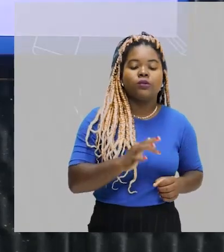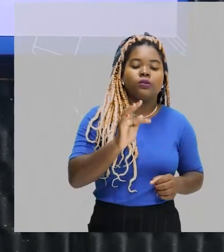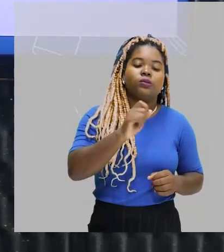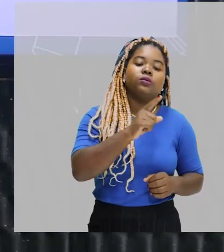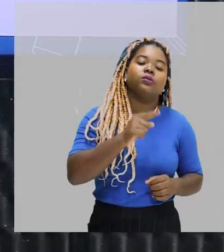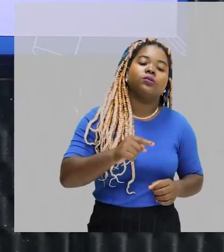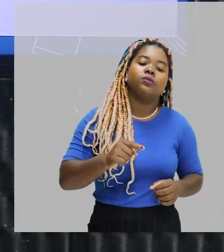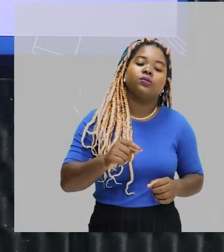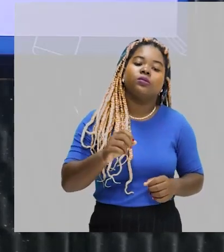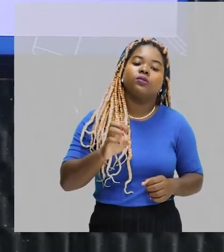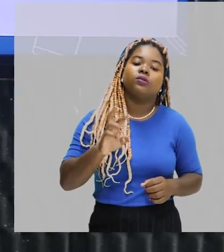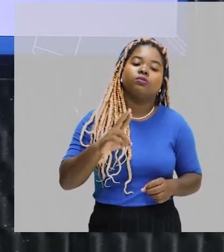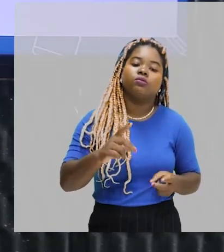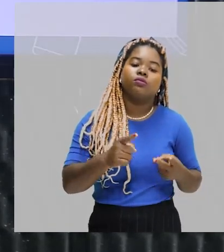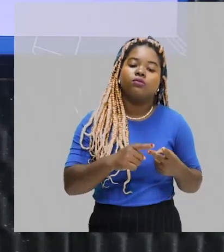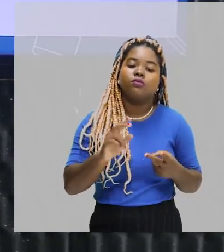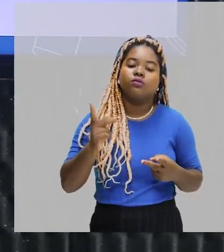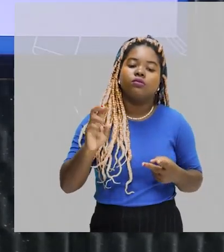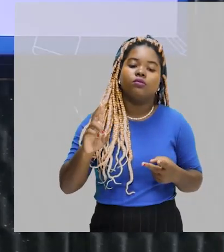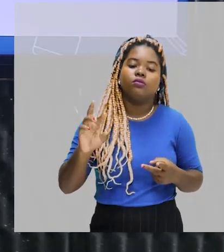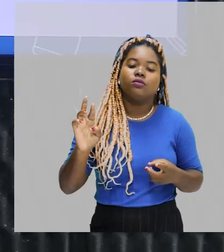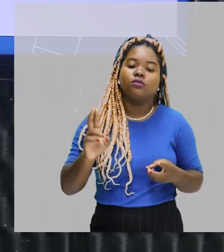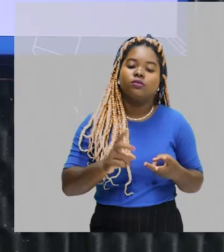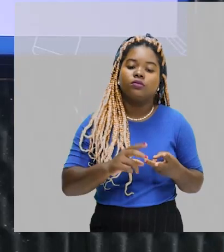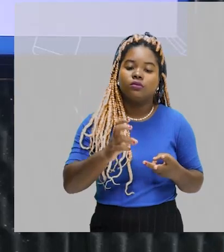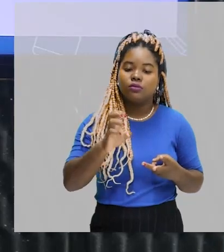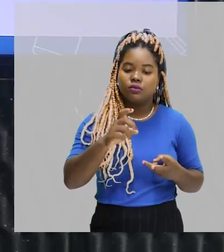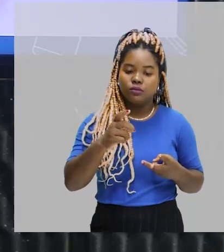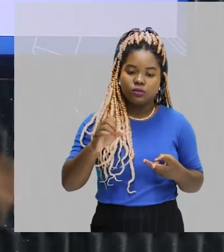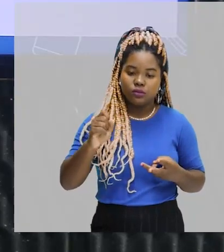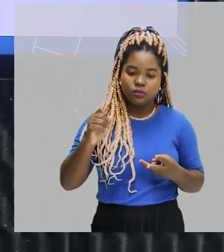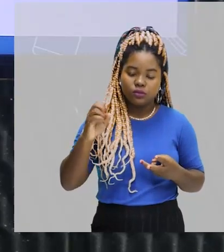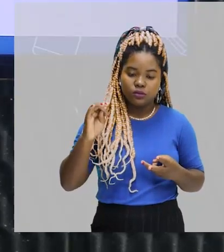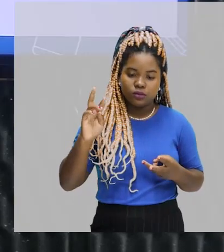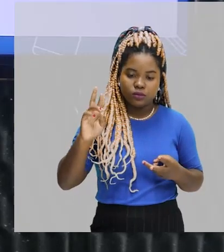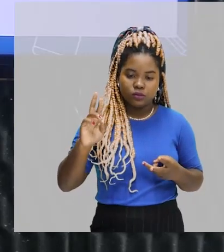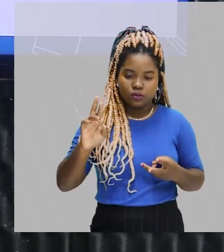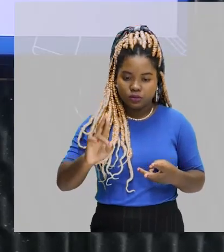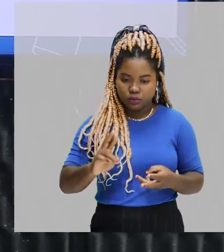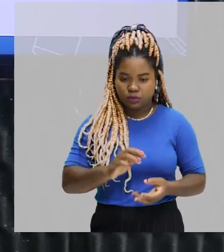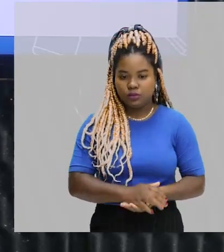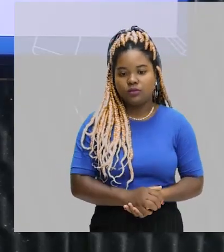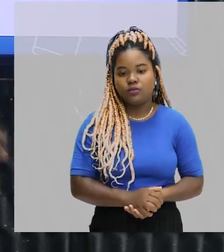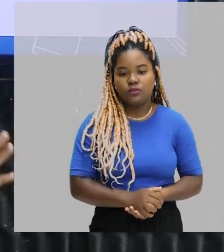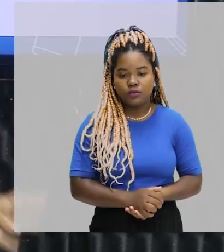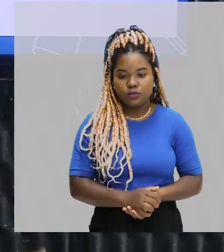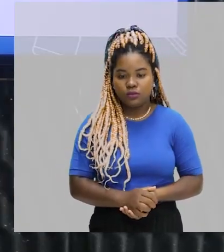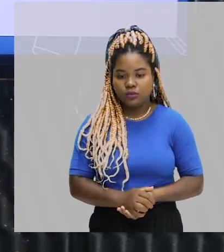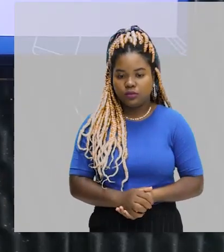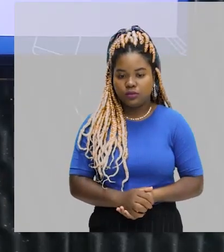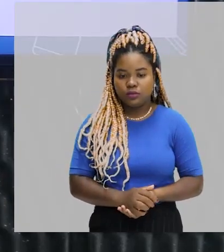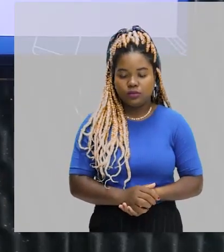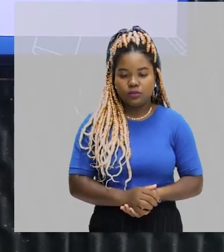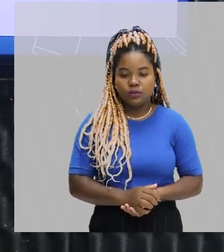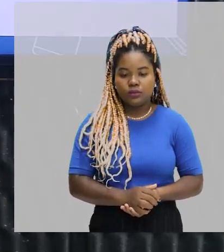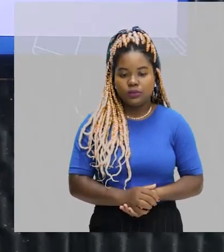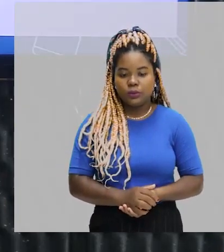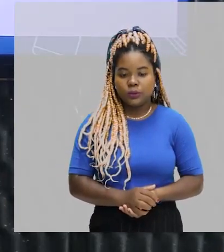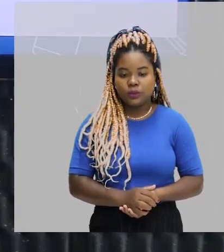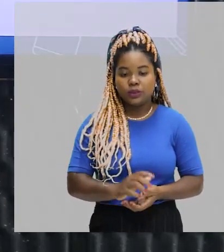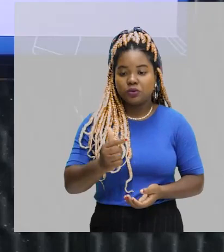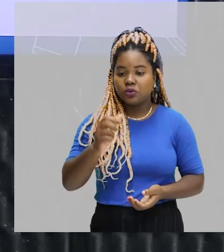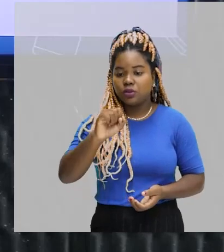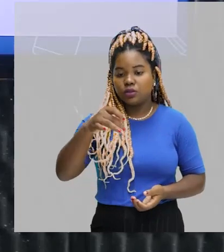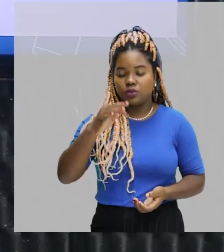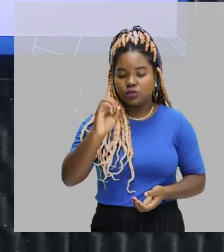verbo existir. Só que o verbo haver e existir, nesse caso, as orações são sem sujeito, porque eles são impessoais.